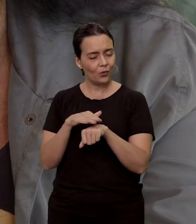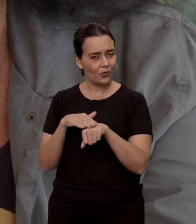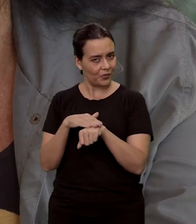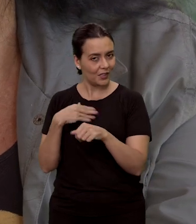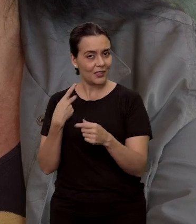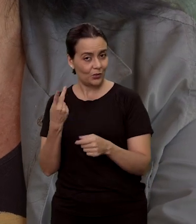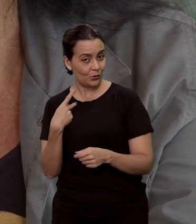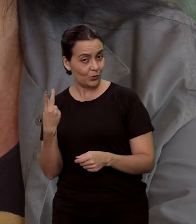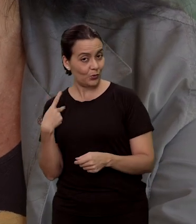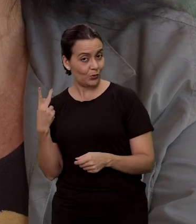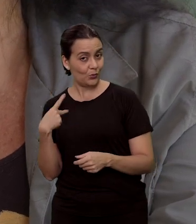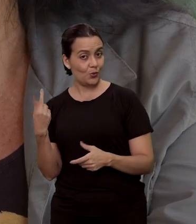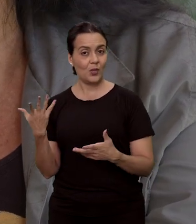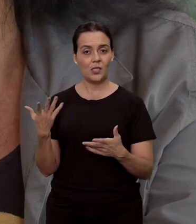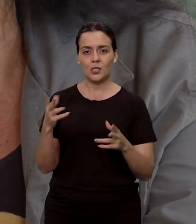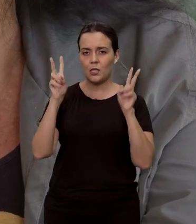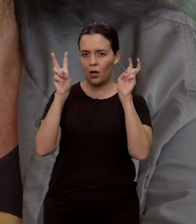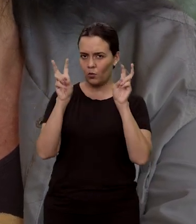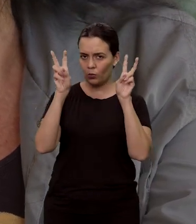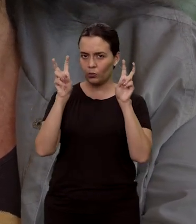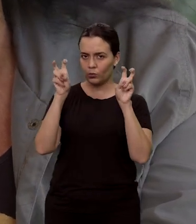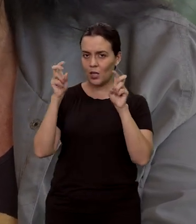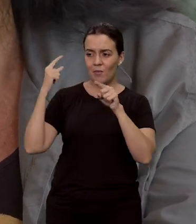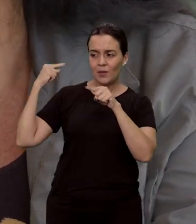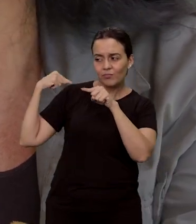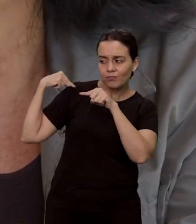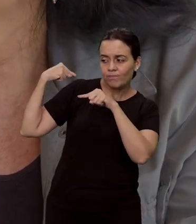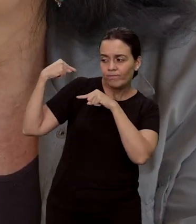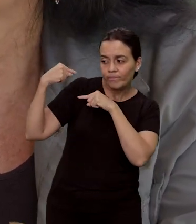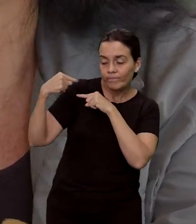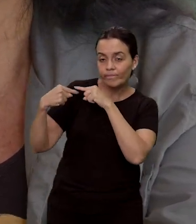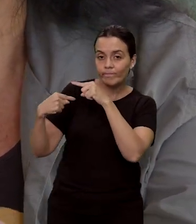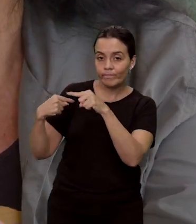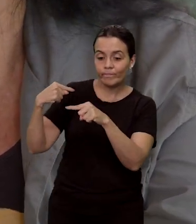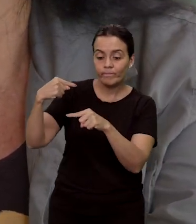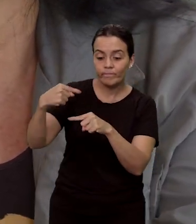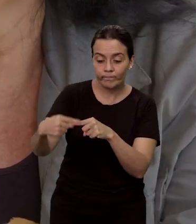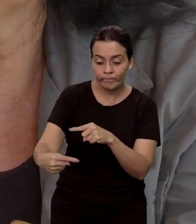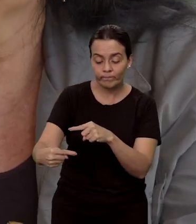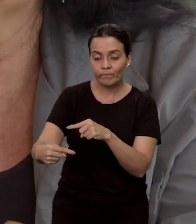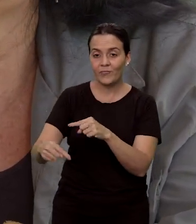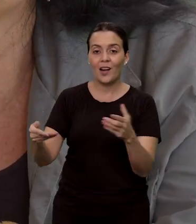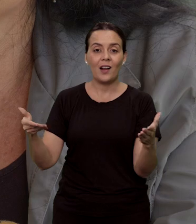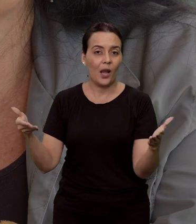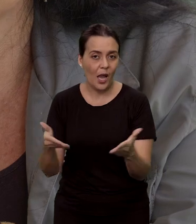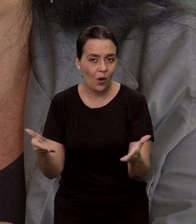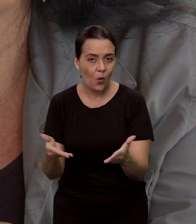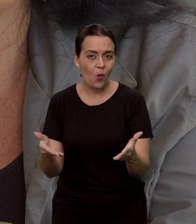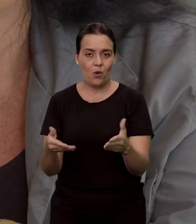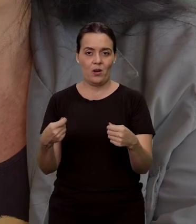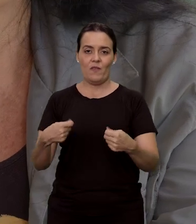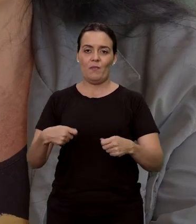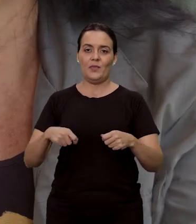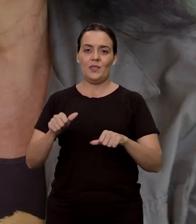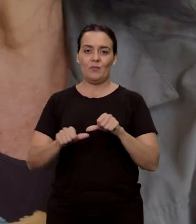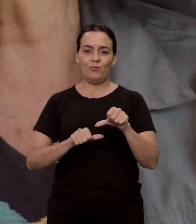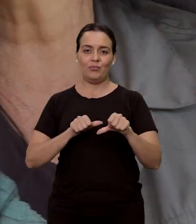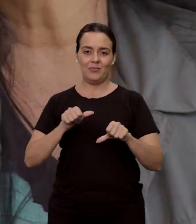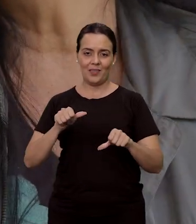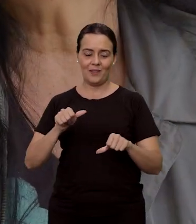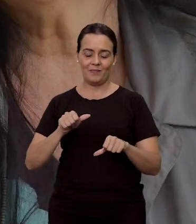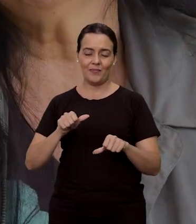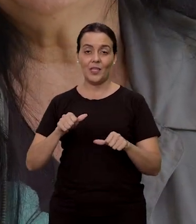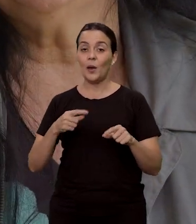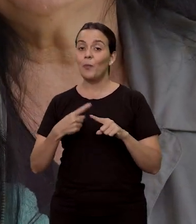também essa questão transgeracional, né, ela é super importante, porque tem culturas que